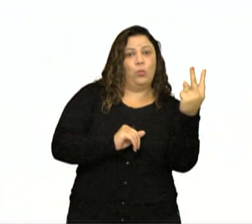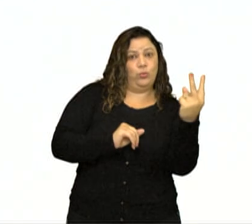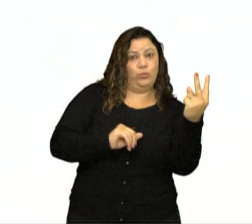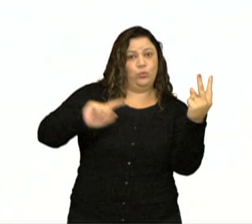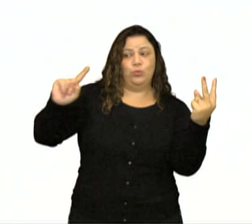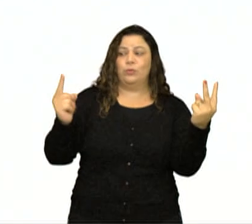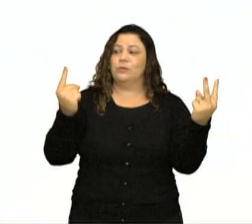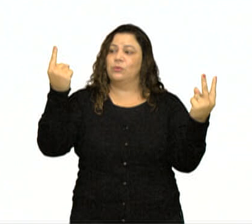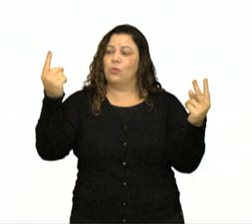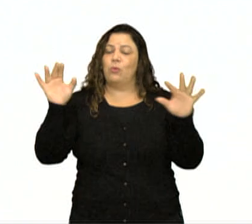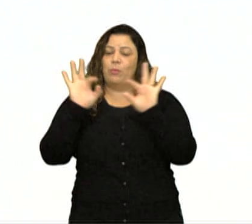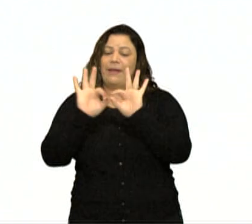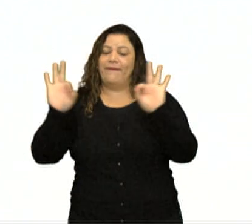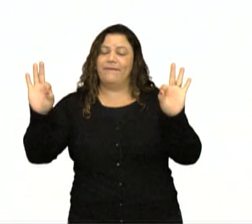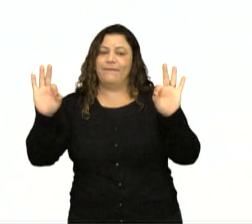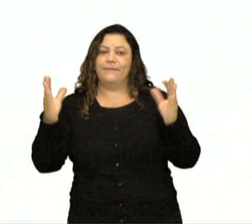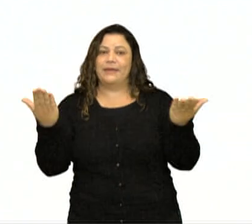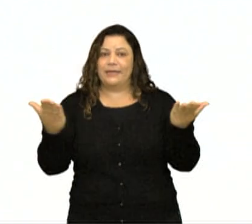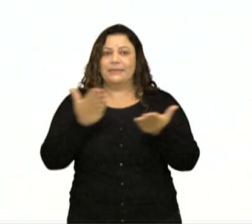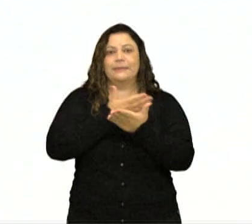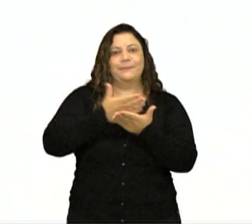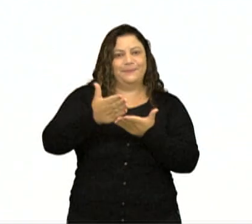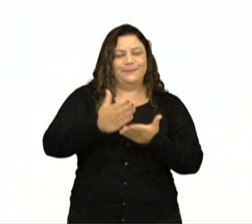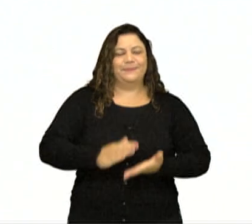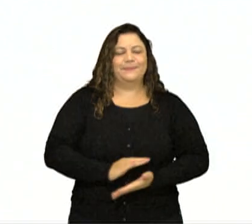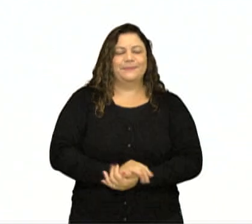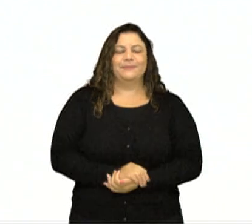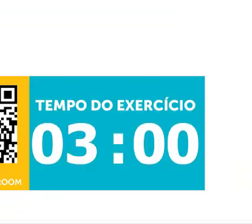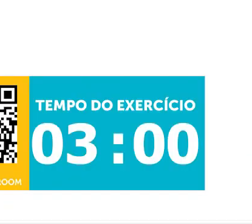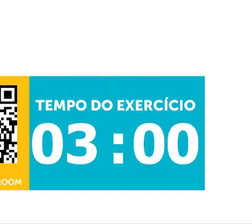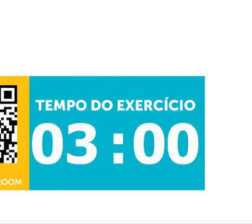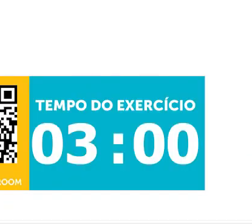ou só uma frase? Comece.